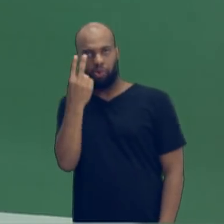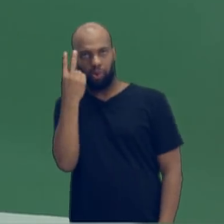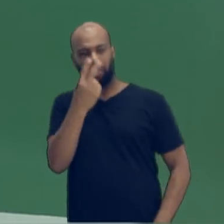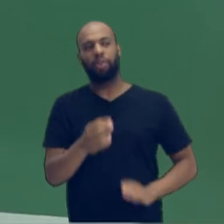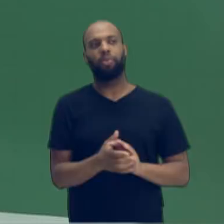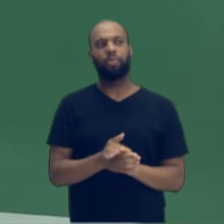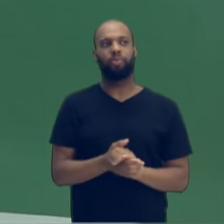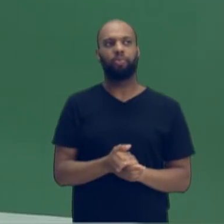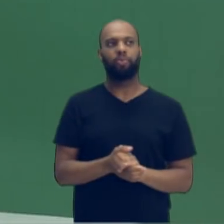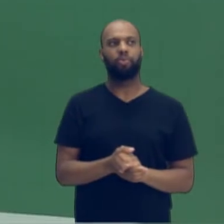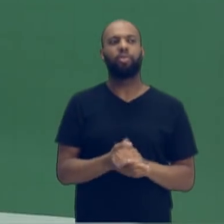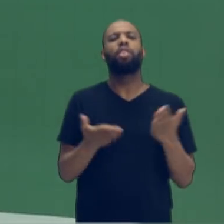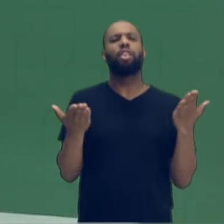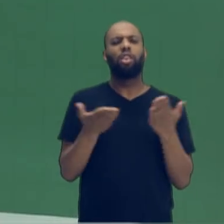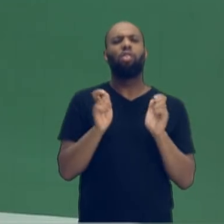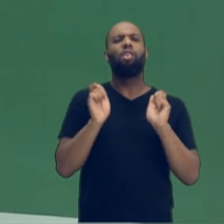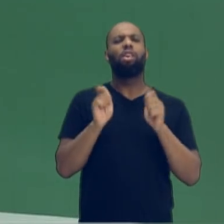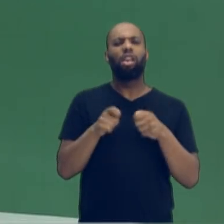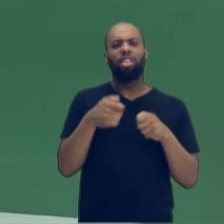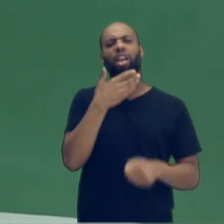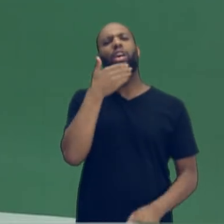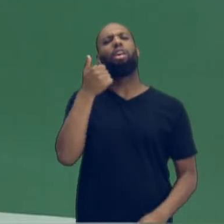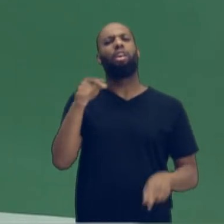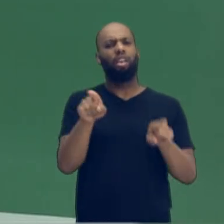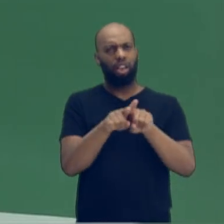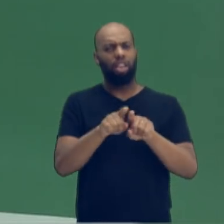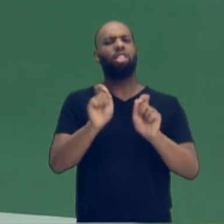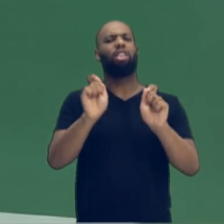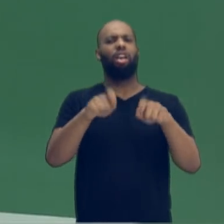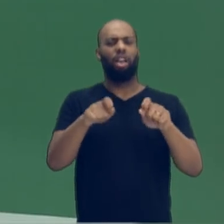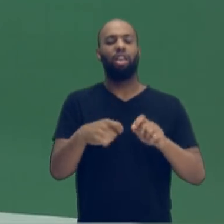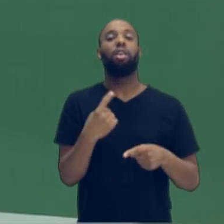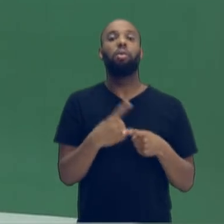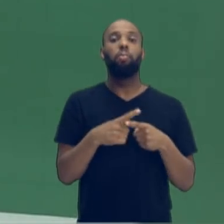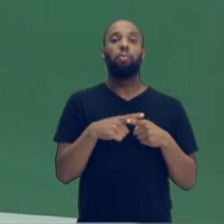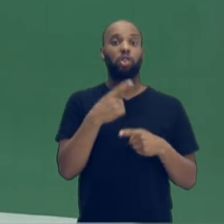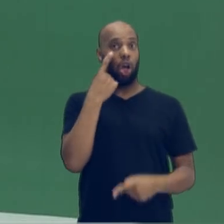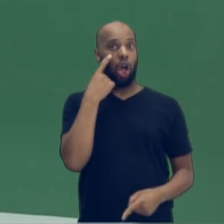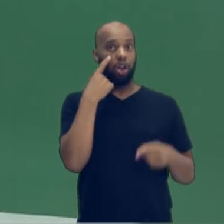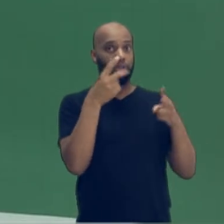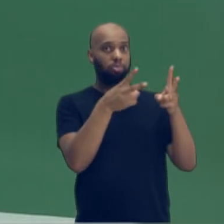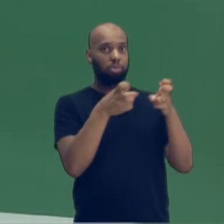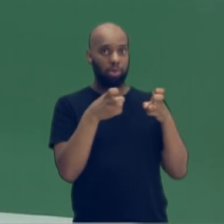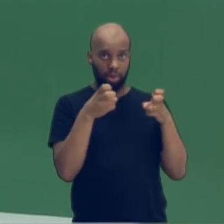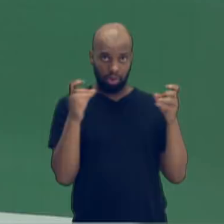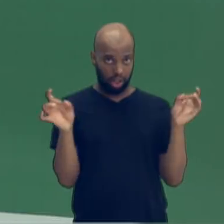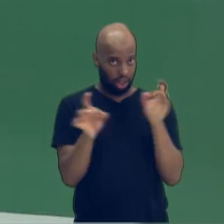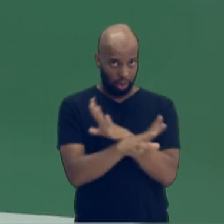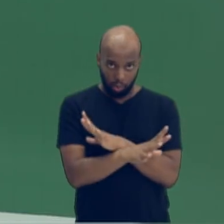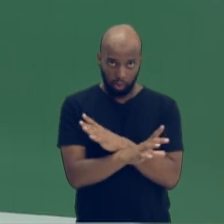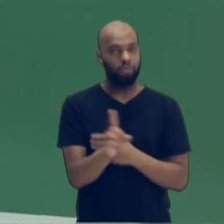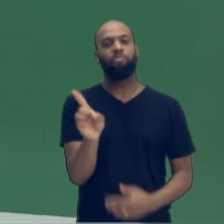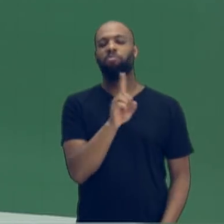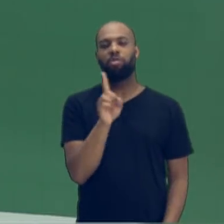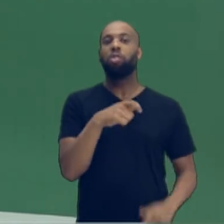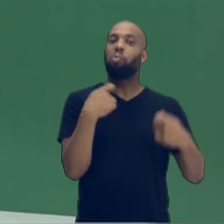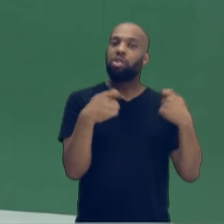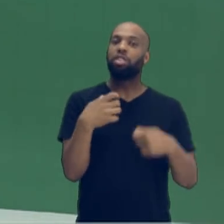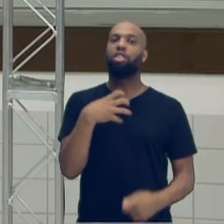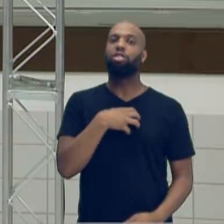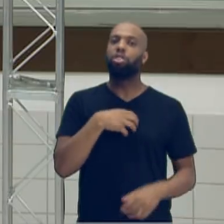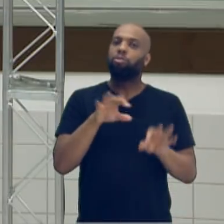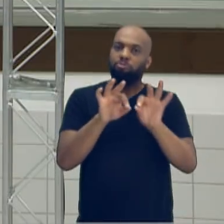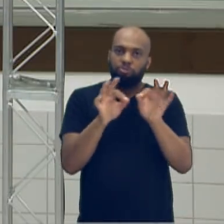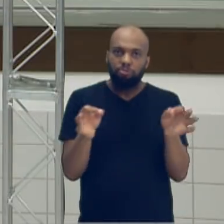Né? Podemos melhorar essa expressão ainda? Podemos. Né? Vocês podem perceber que ela não está na sua forma mais